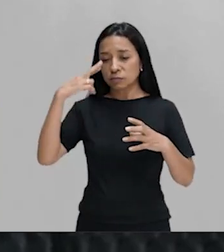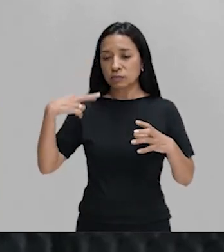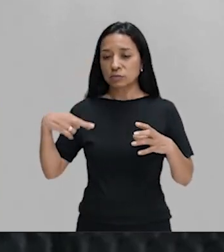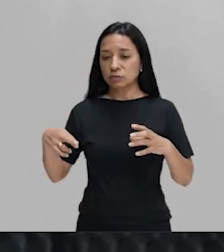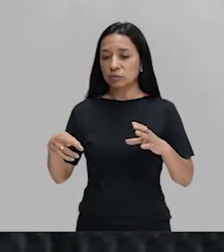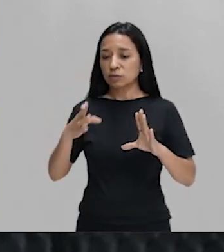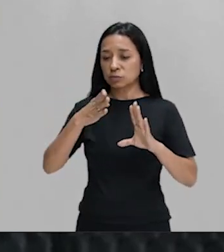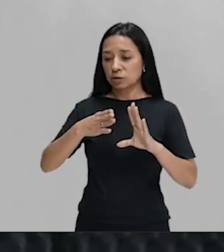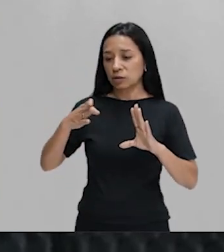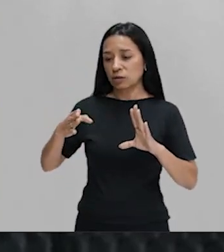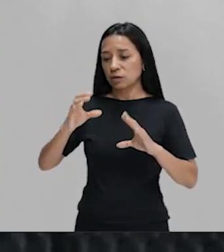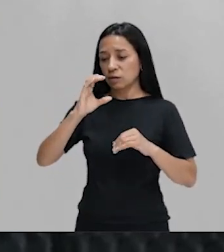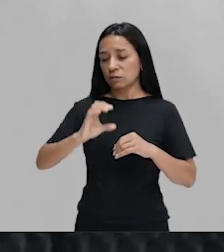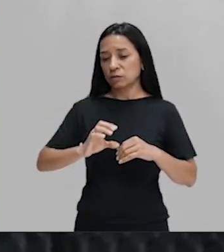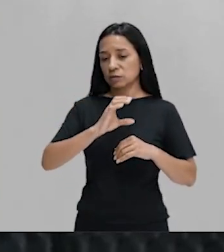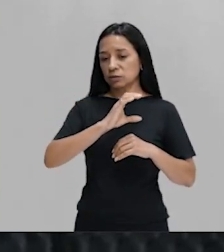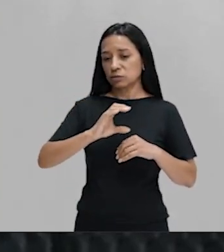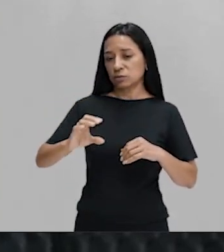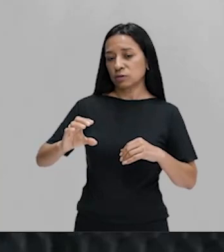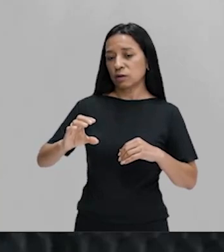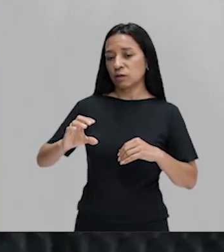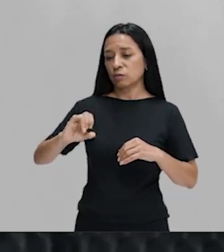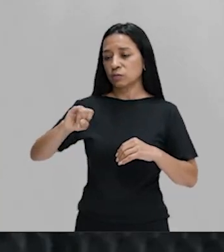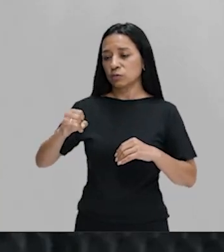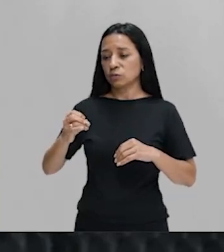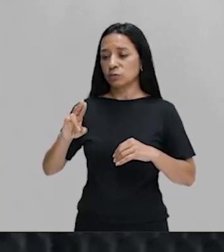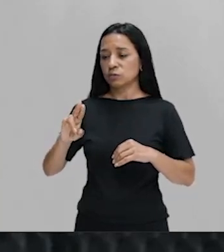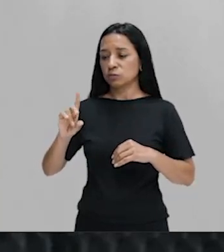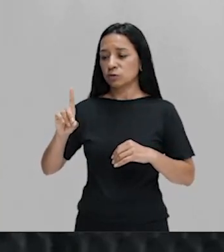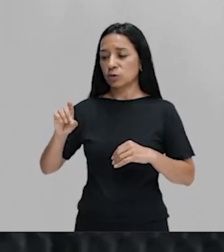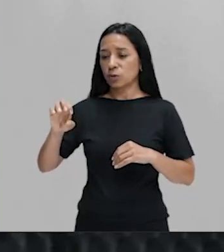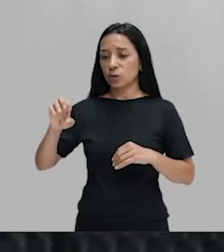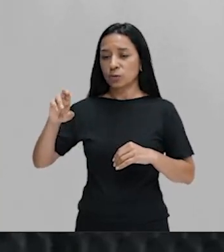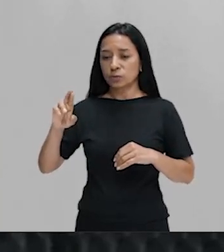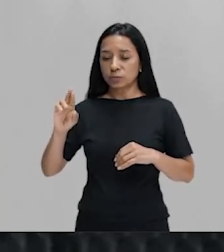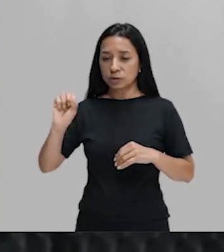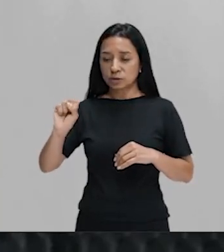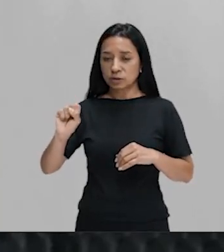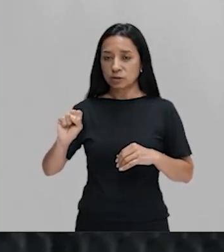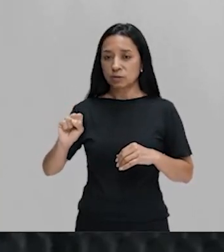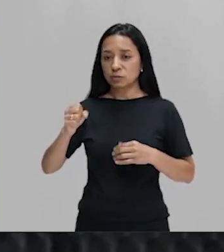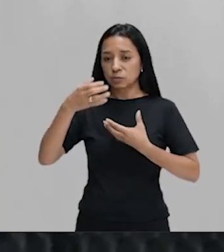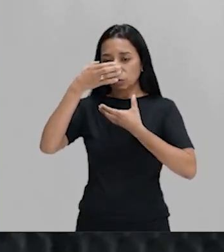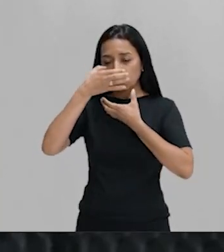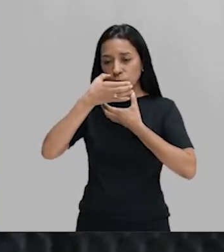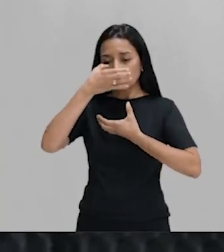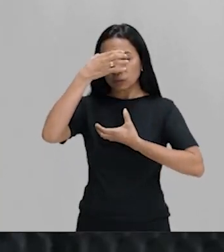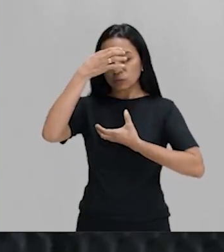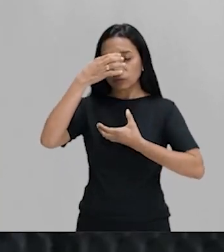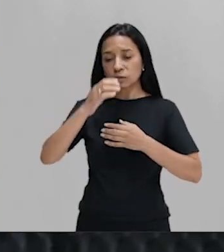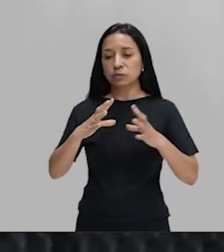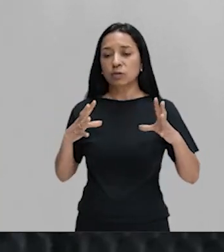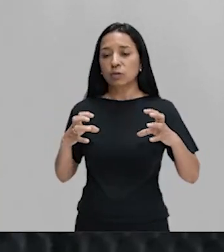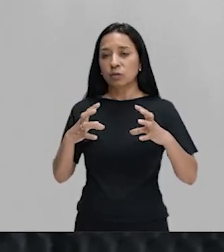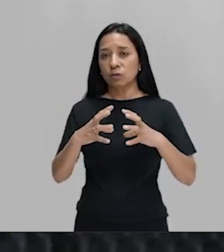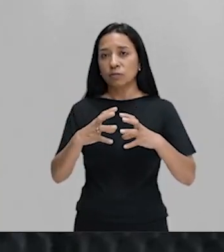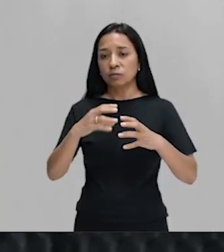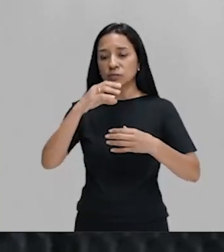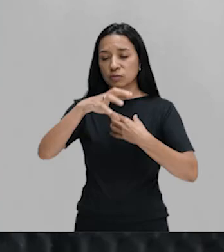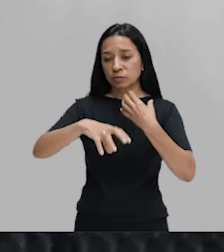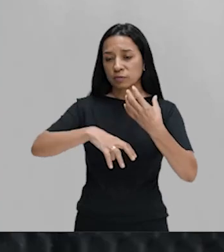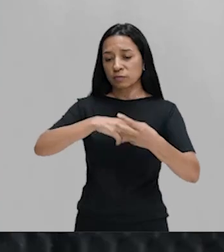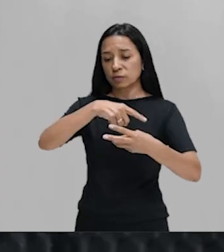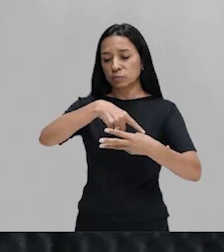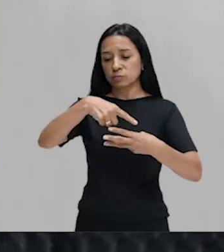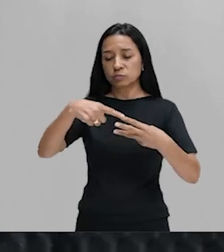entre cristãos, judeus, muçulmanos, conflitos que vão envolver principalmente essas três